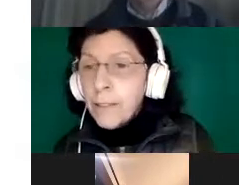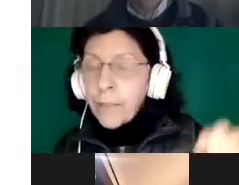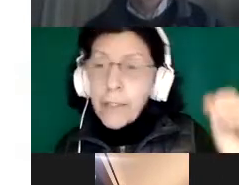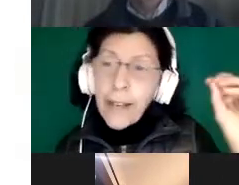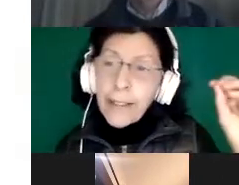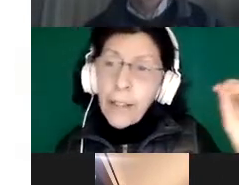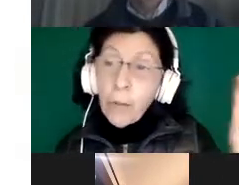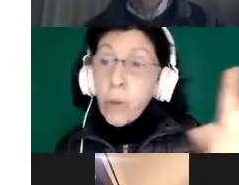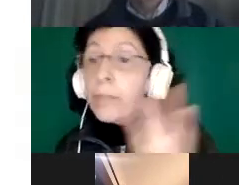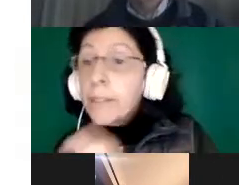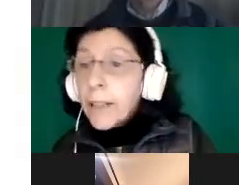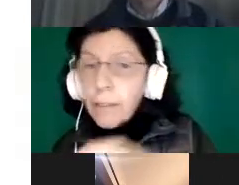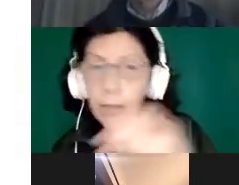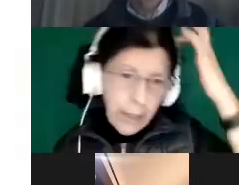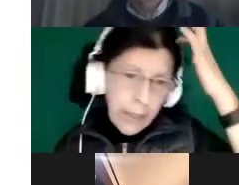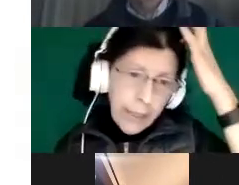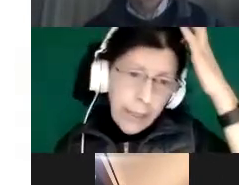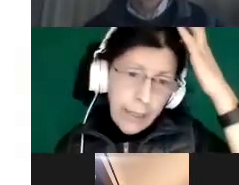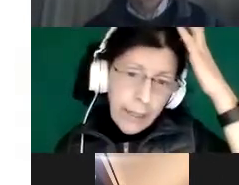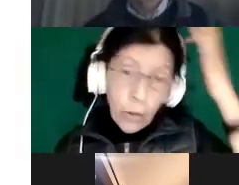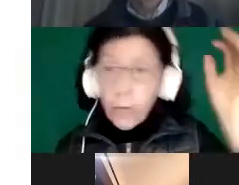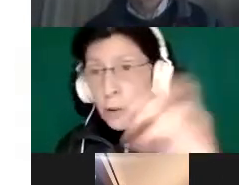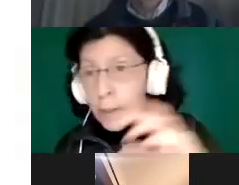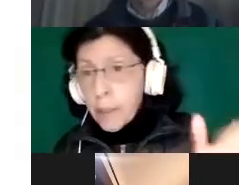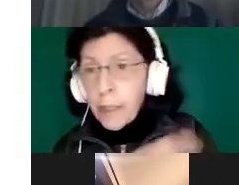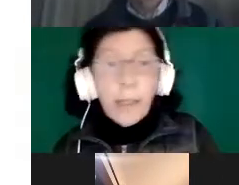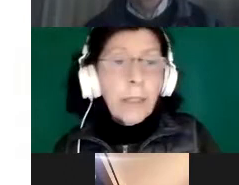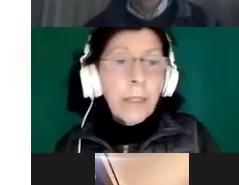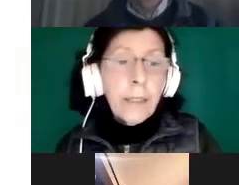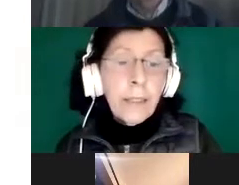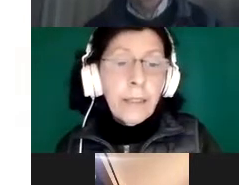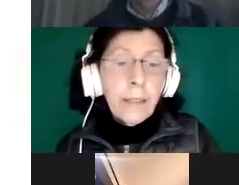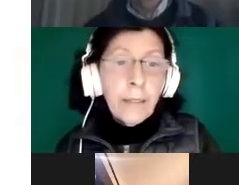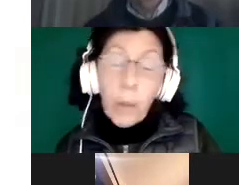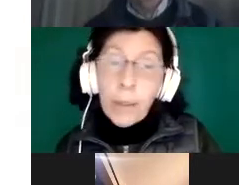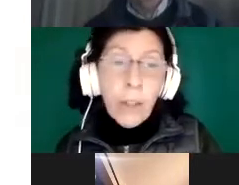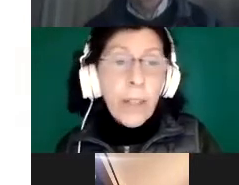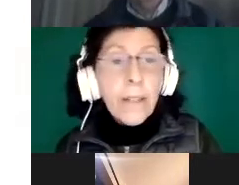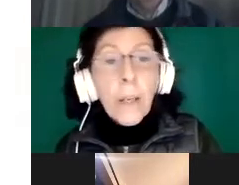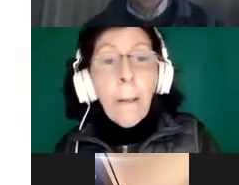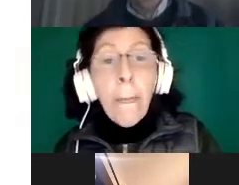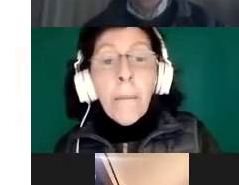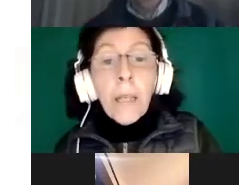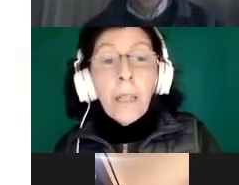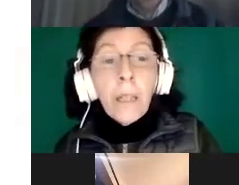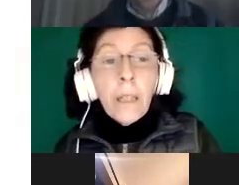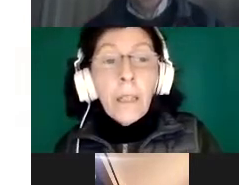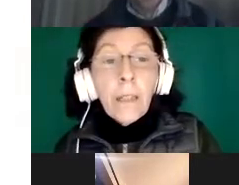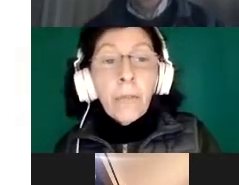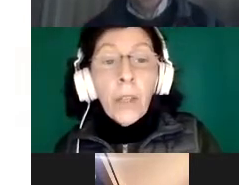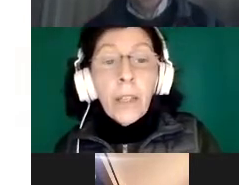de identificar foi levantado, com fotogrametria, a maior parte das vezes,